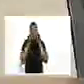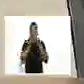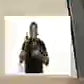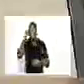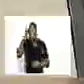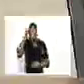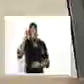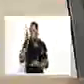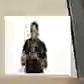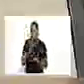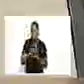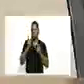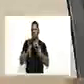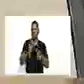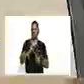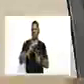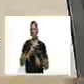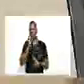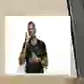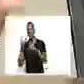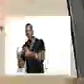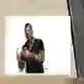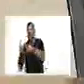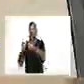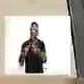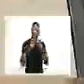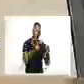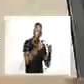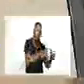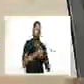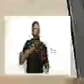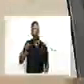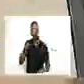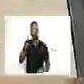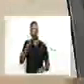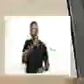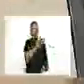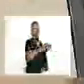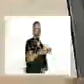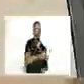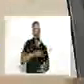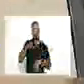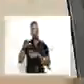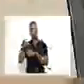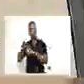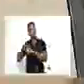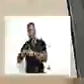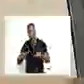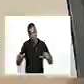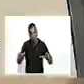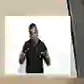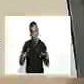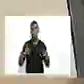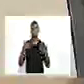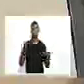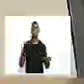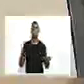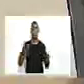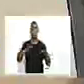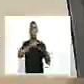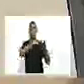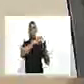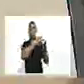todo dia no mesmo lugar mas faz num dia num lugar num dia no outro lugar para tá retirando então o contêiner O que que a